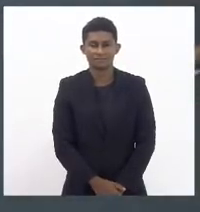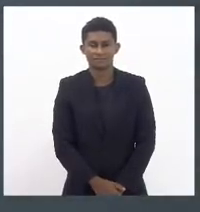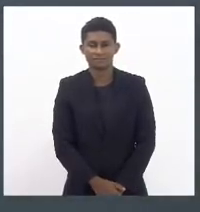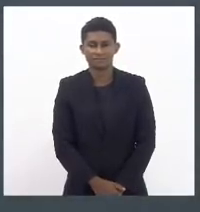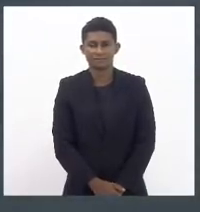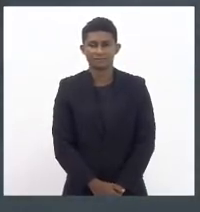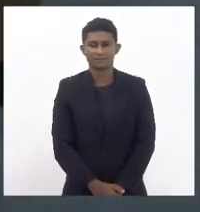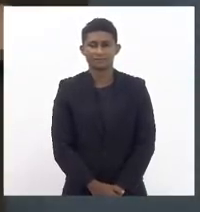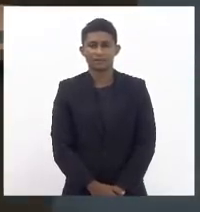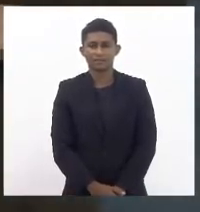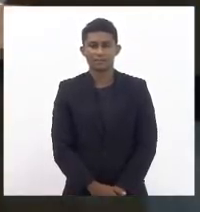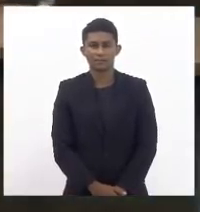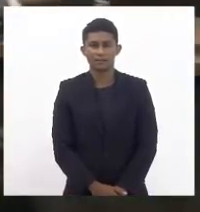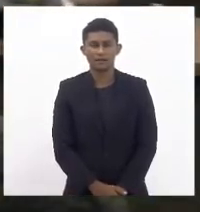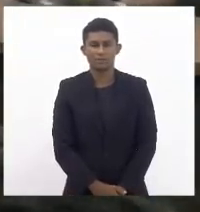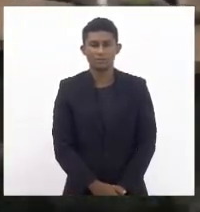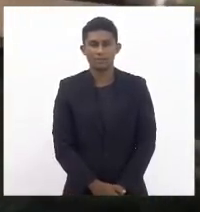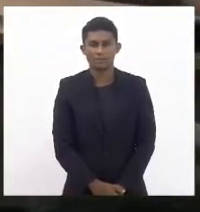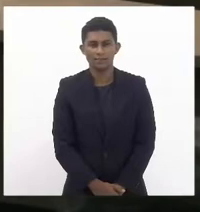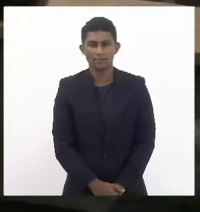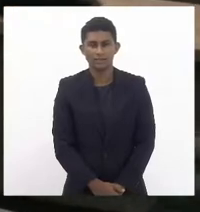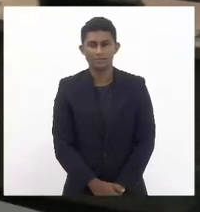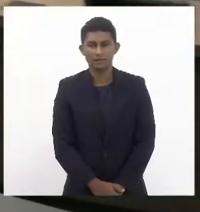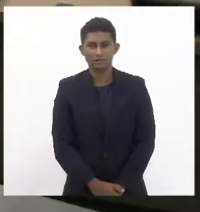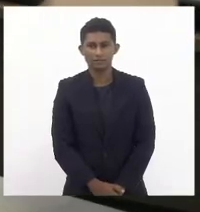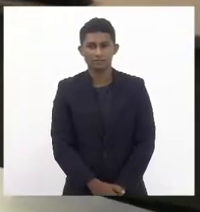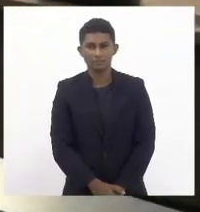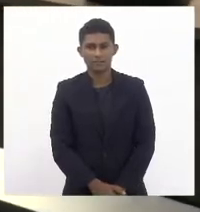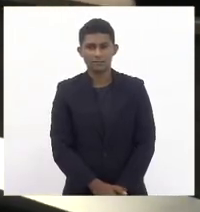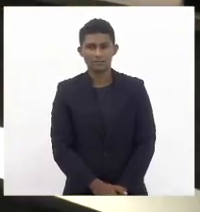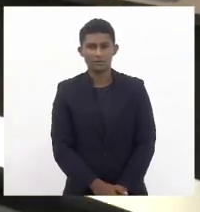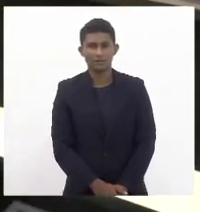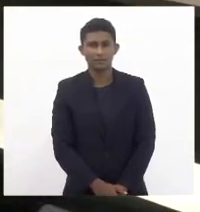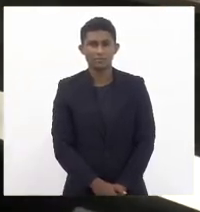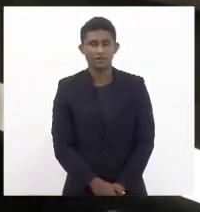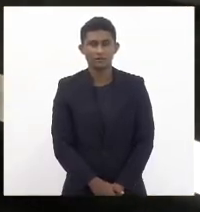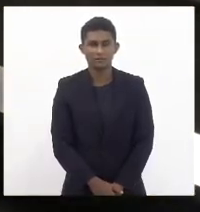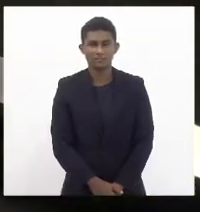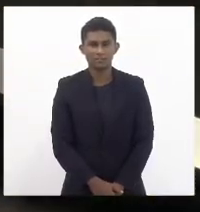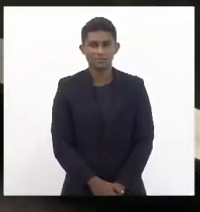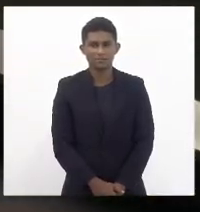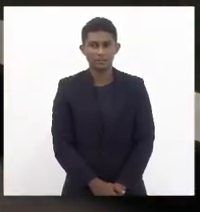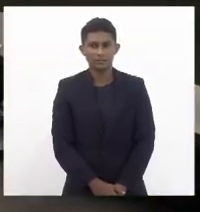E aí E aí